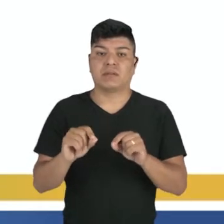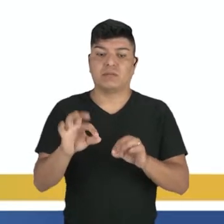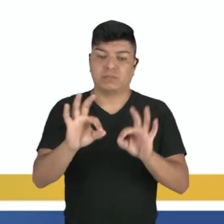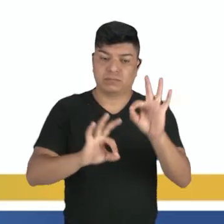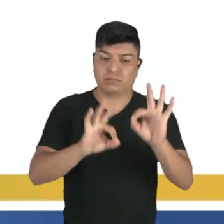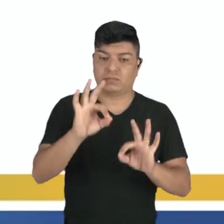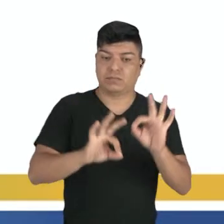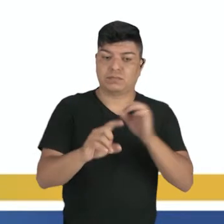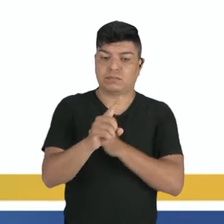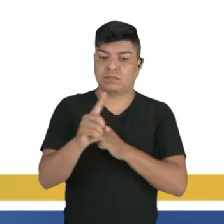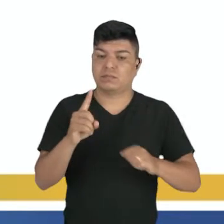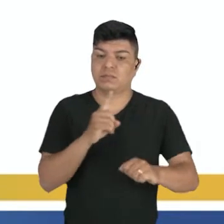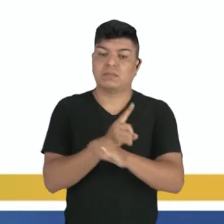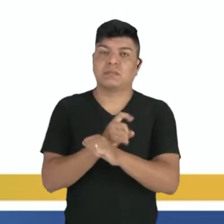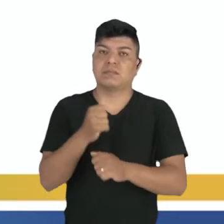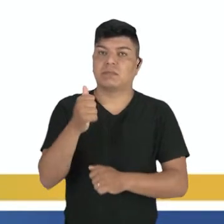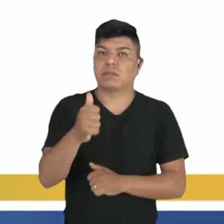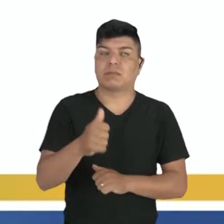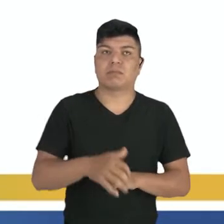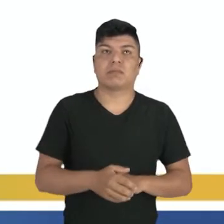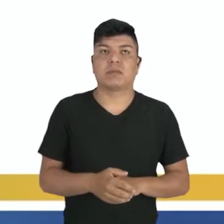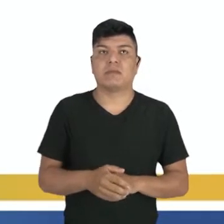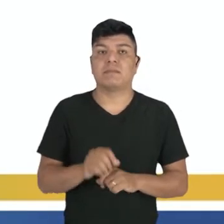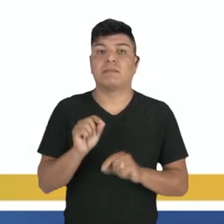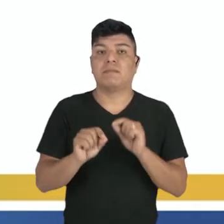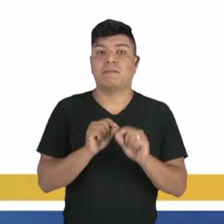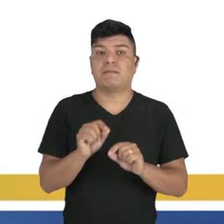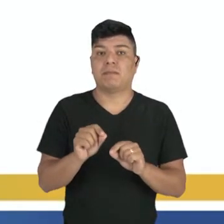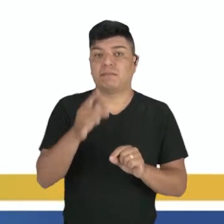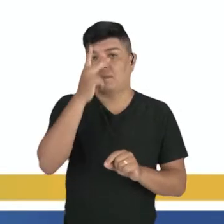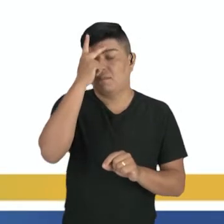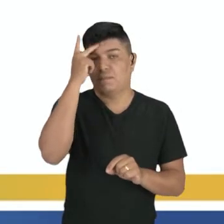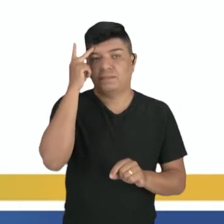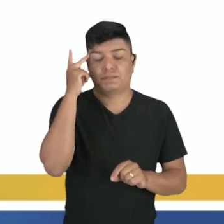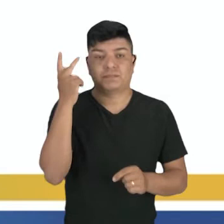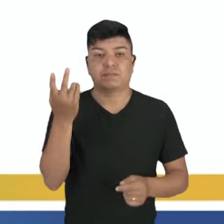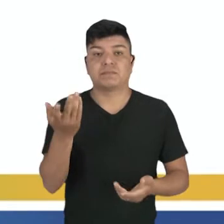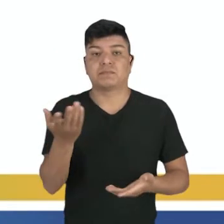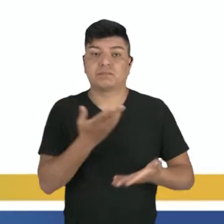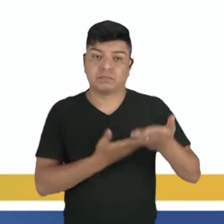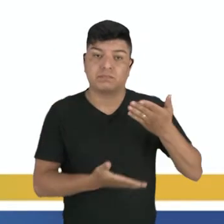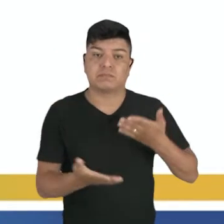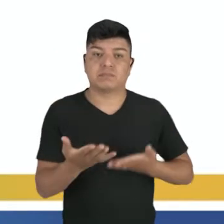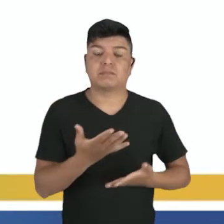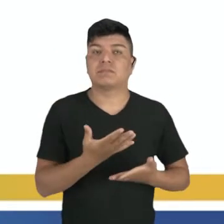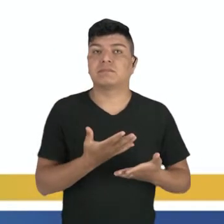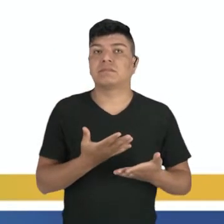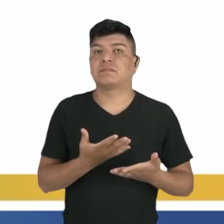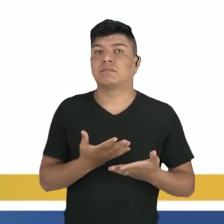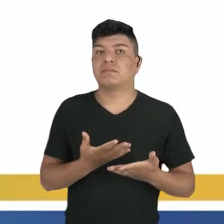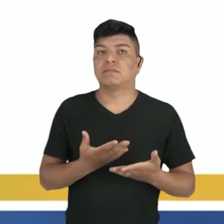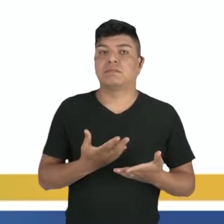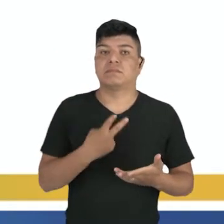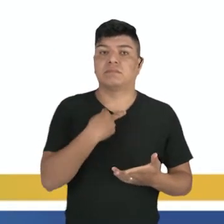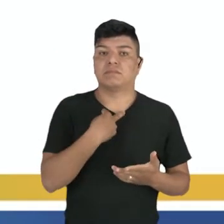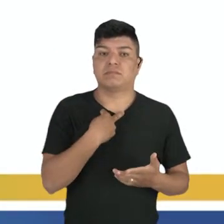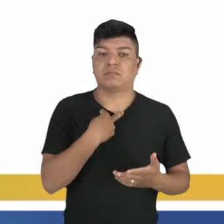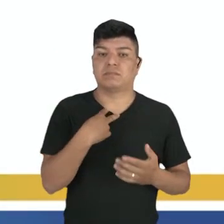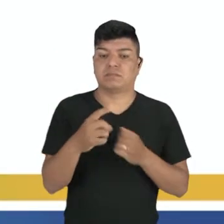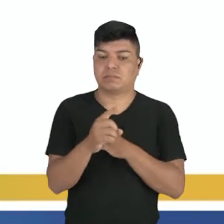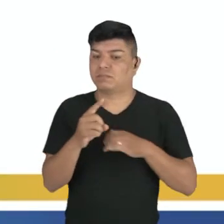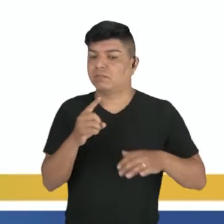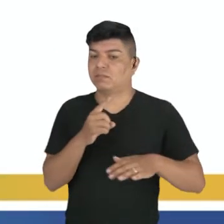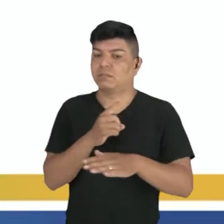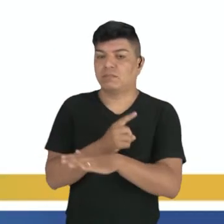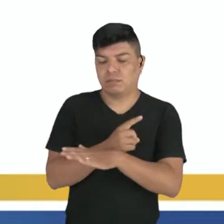organização ali da sociedade, tá certo? Que estabelecia como as pessoas se relacionavam entre si e o lugar que ocupavam na sociedade